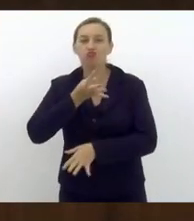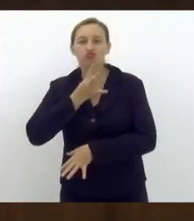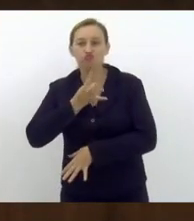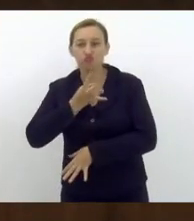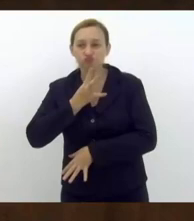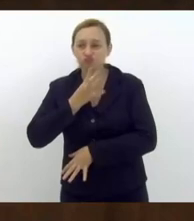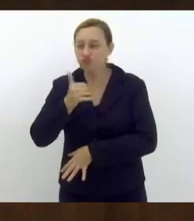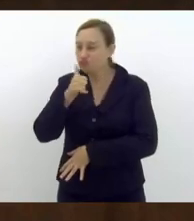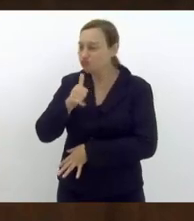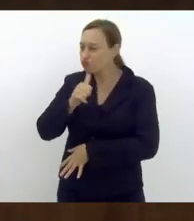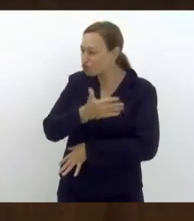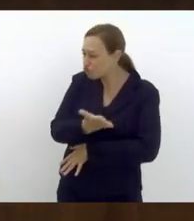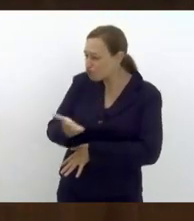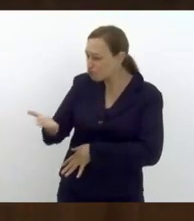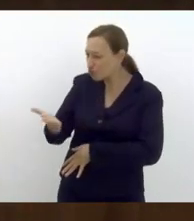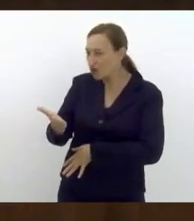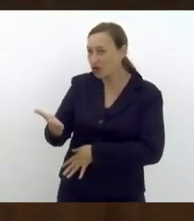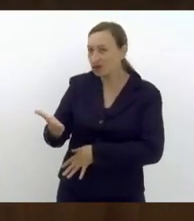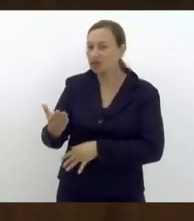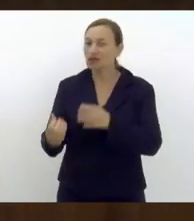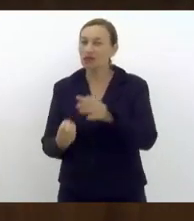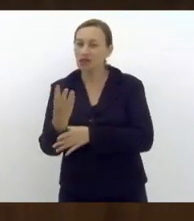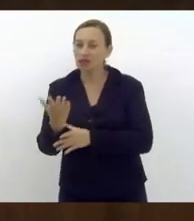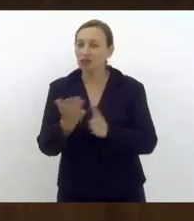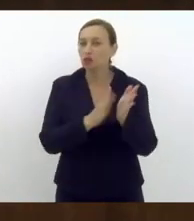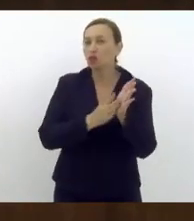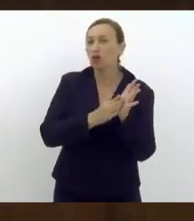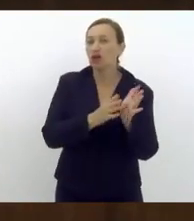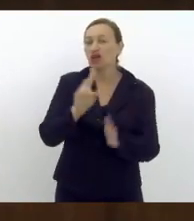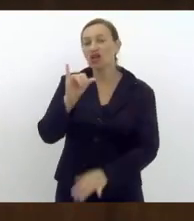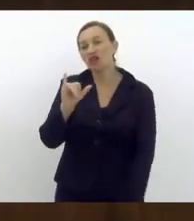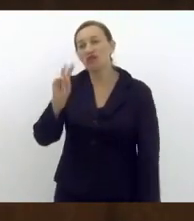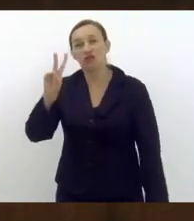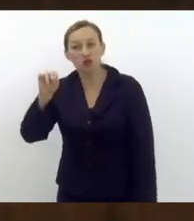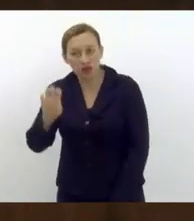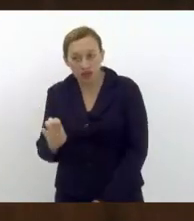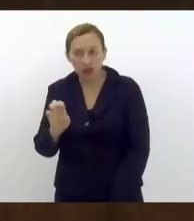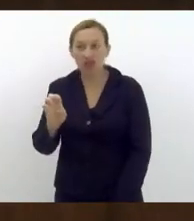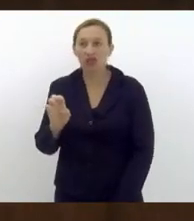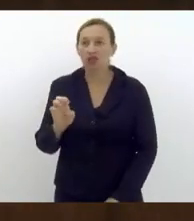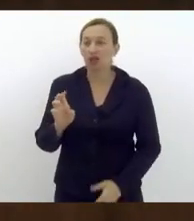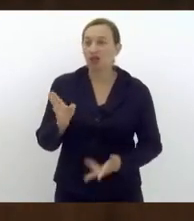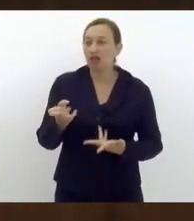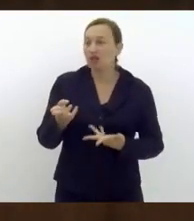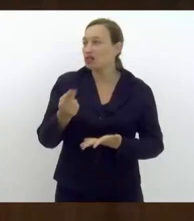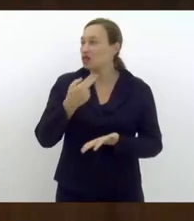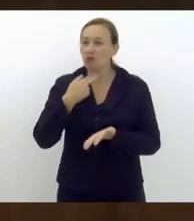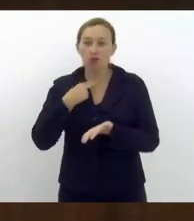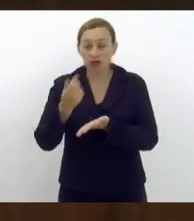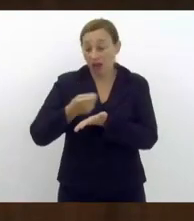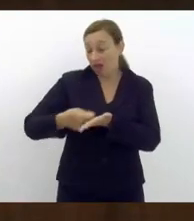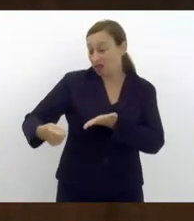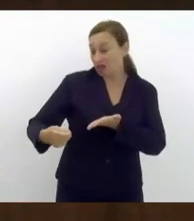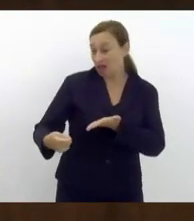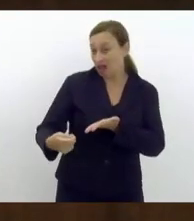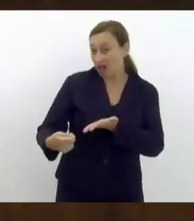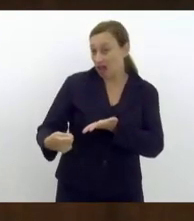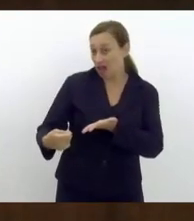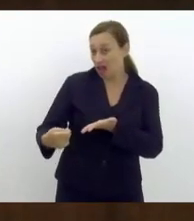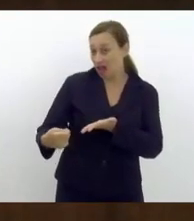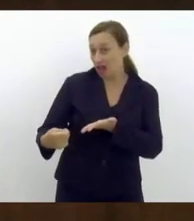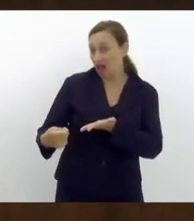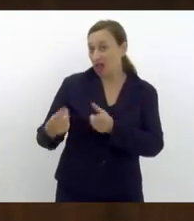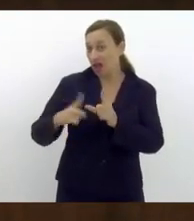dessas mulheres enquanto compositoras, né? Dona Ivone Lara, por exemplo, ela sequer poderia assinar as composições que ela